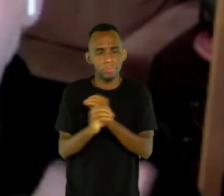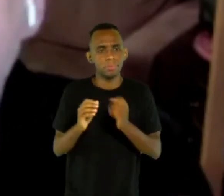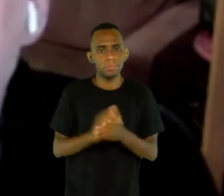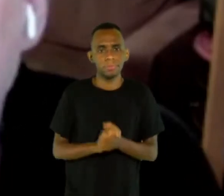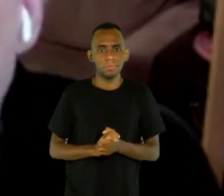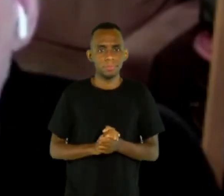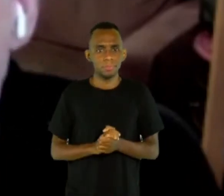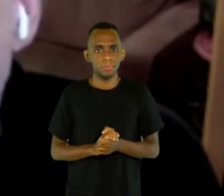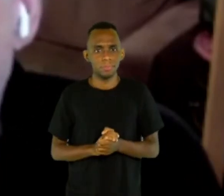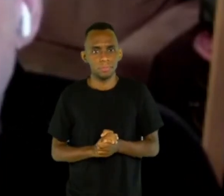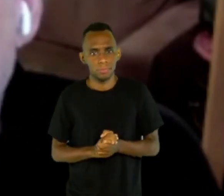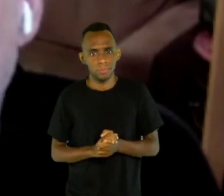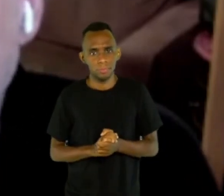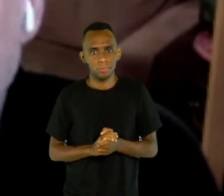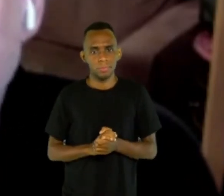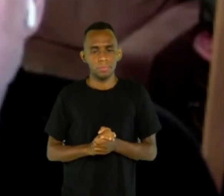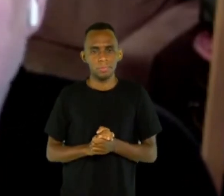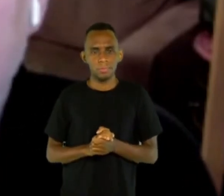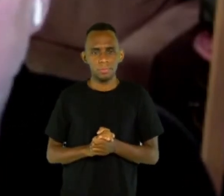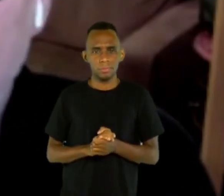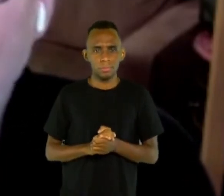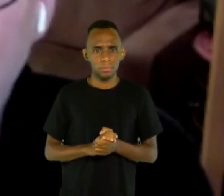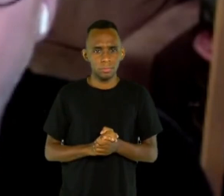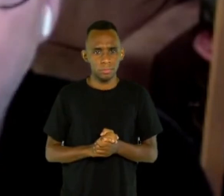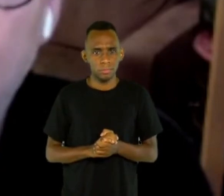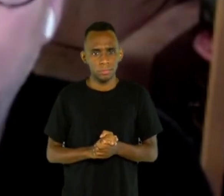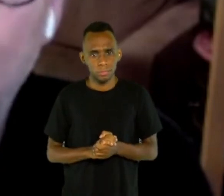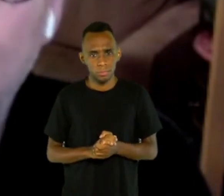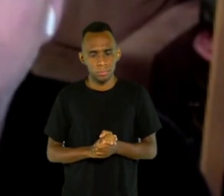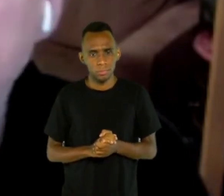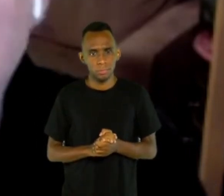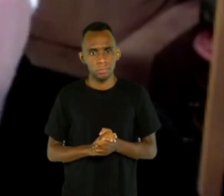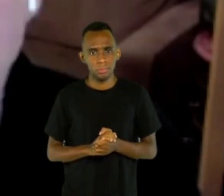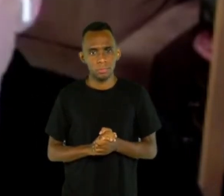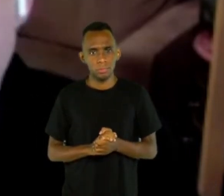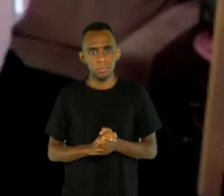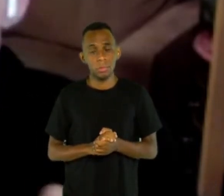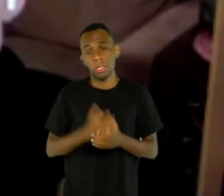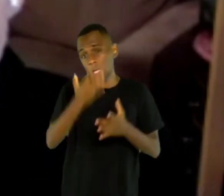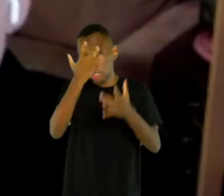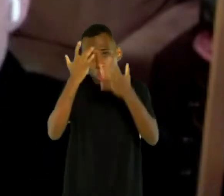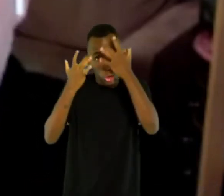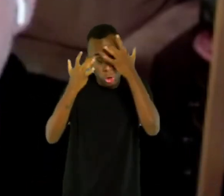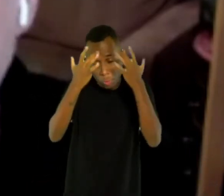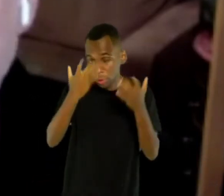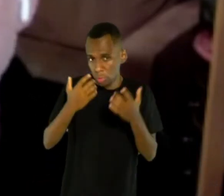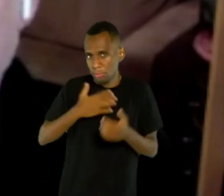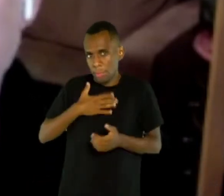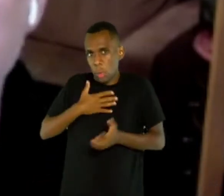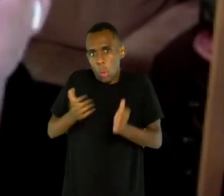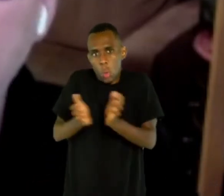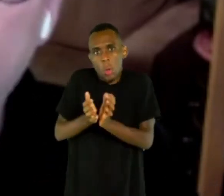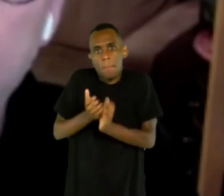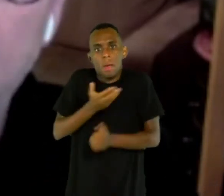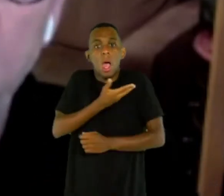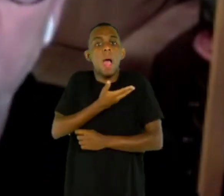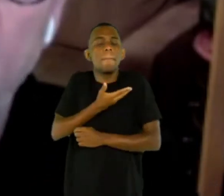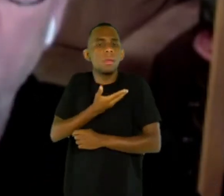que não era assim no resto das pessoas, com o resto das pessoas, e o meu grupo de amigos tratava ele